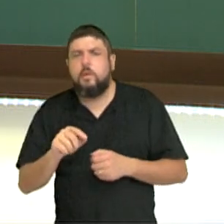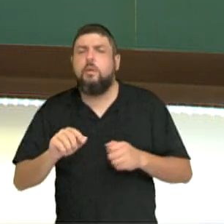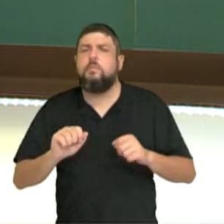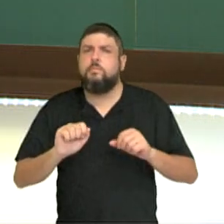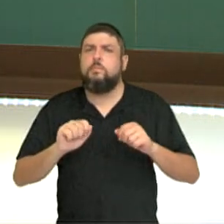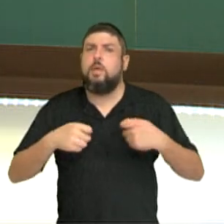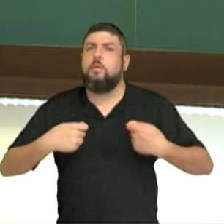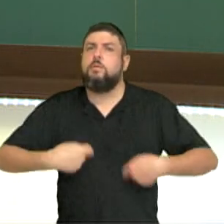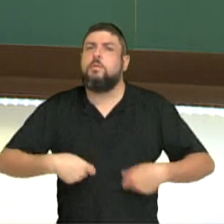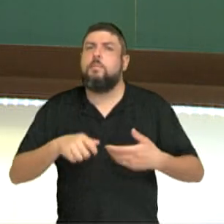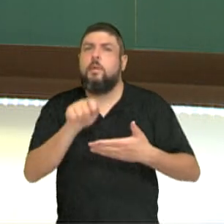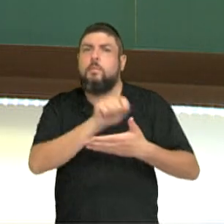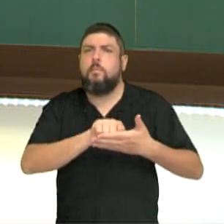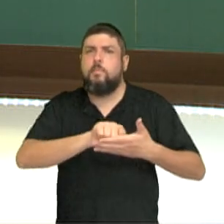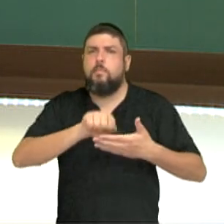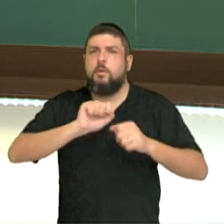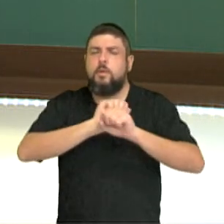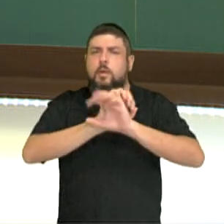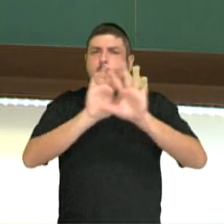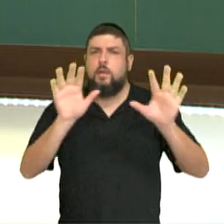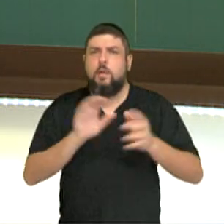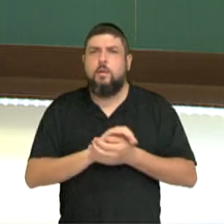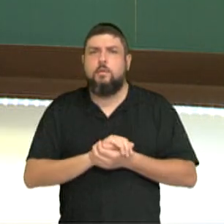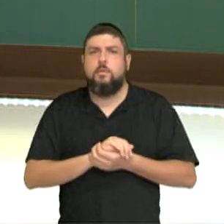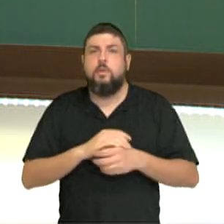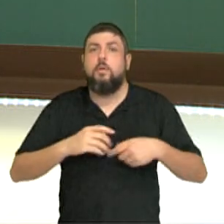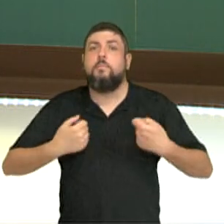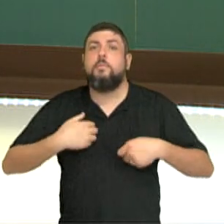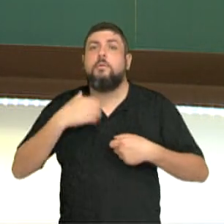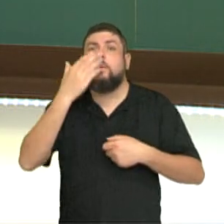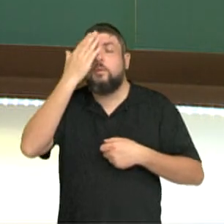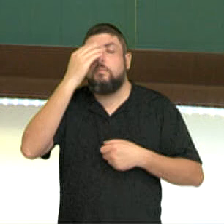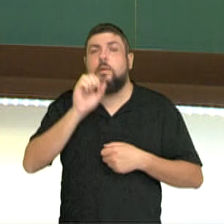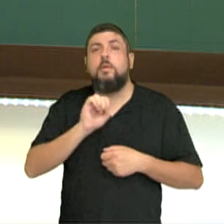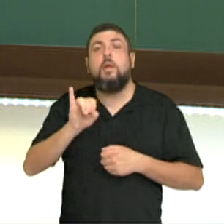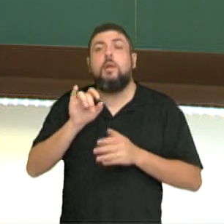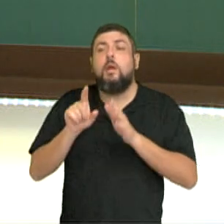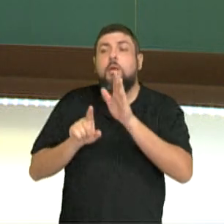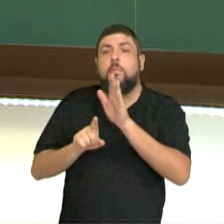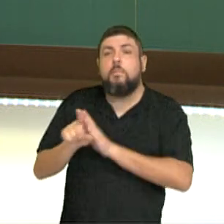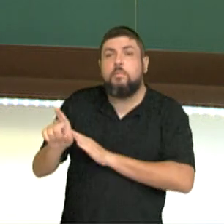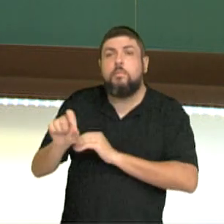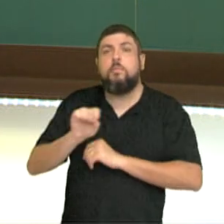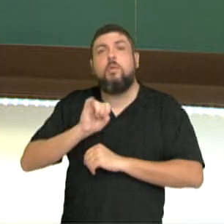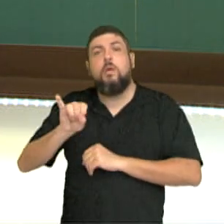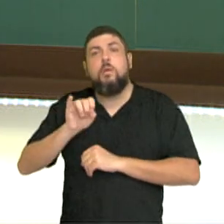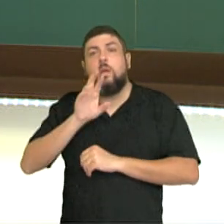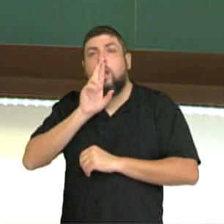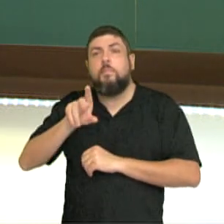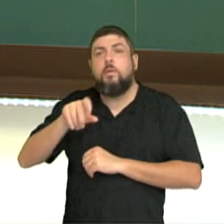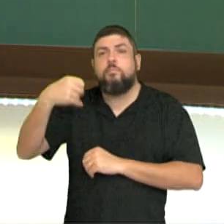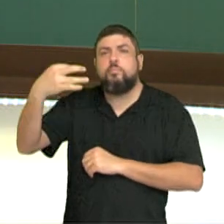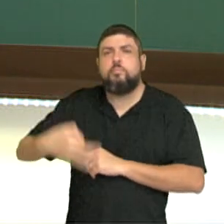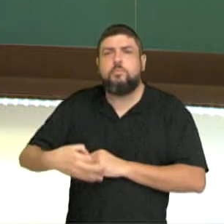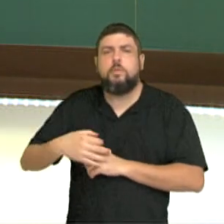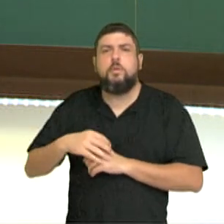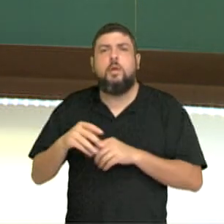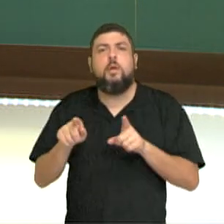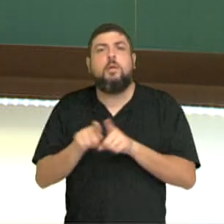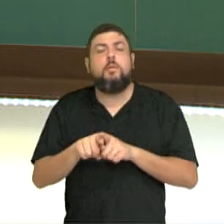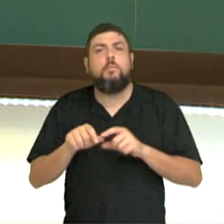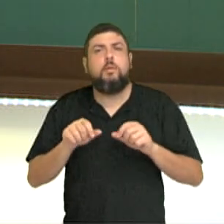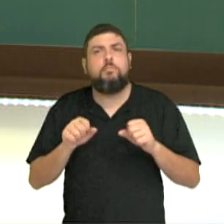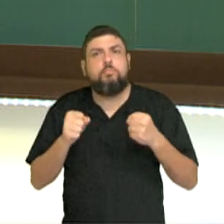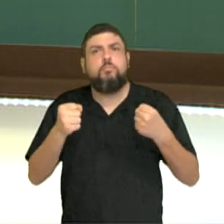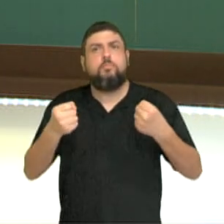para sabermos se está sendo perguntado, se está sendo afirmado, né? Tudo isso. Com qual intensidade?